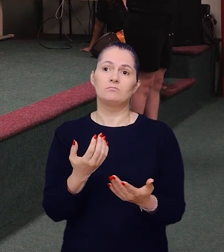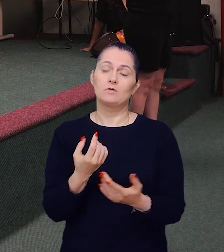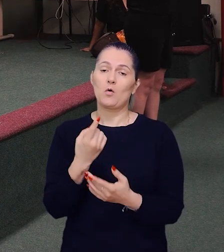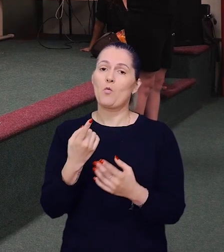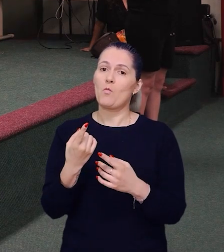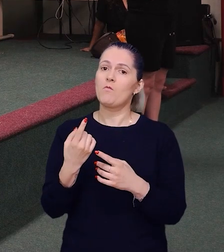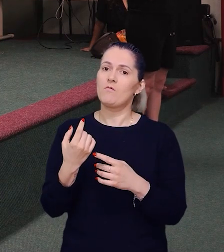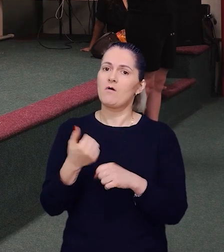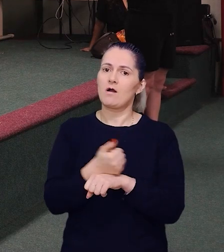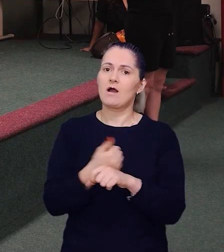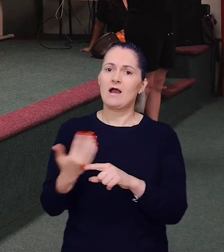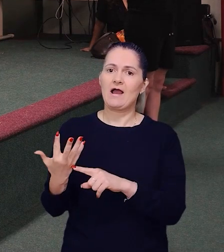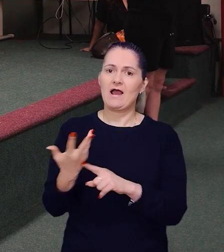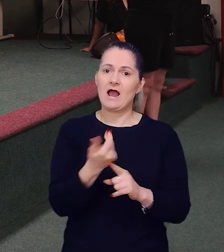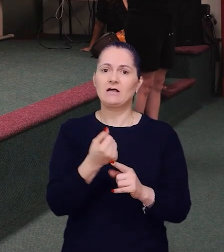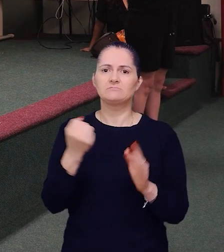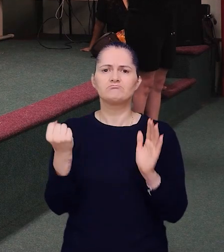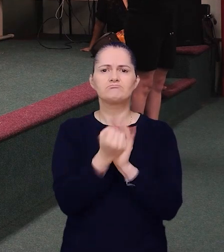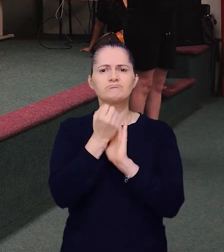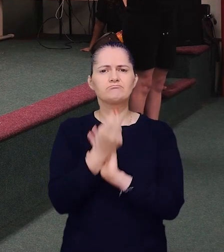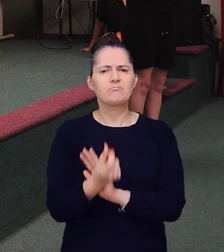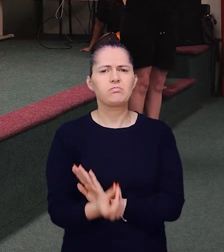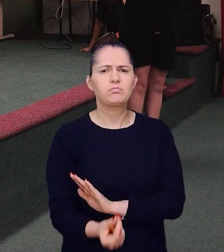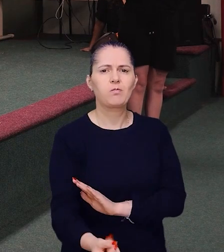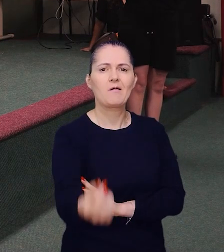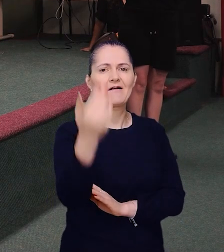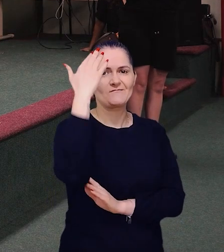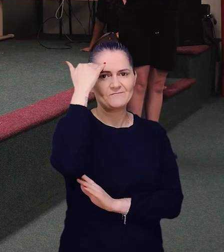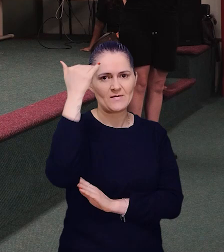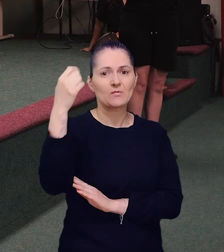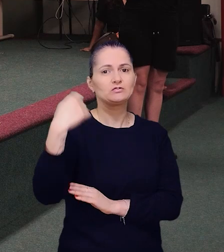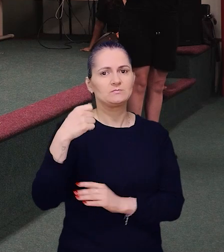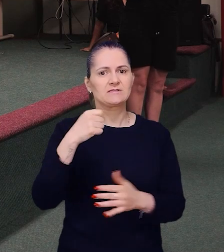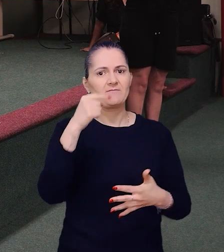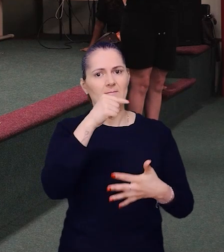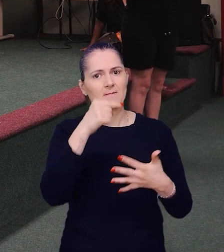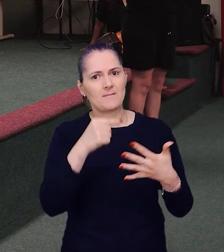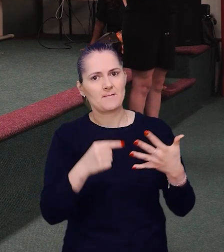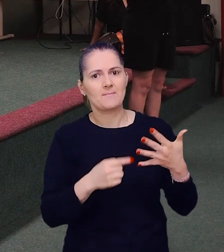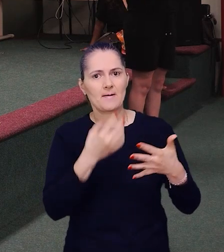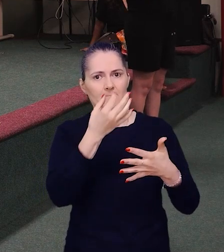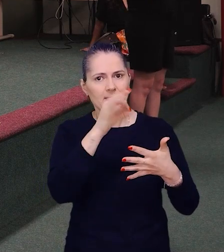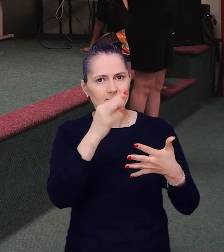para a história e ser conhecido na posteridade, ele tinha que passar por todos esses momentos